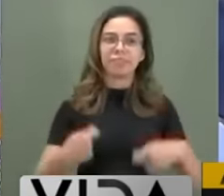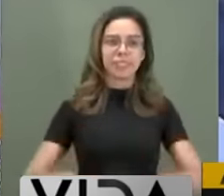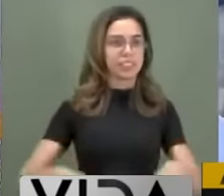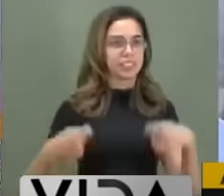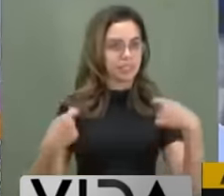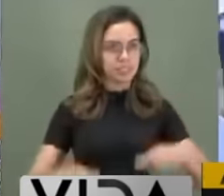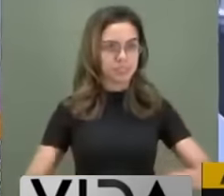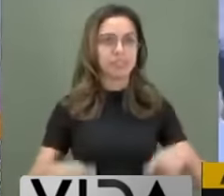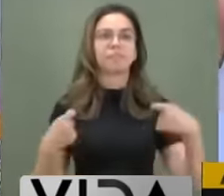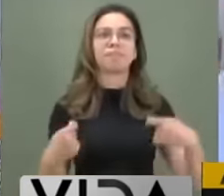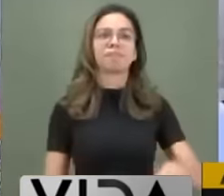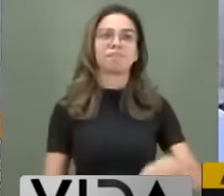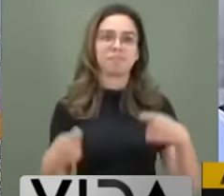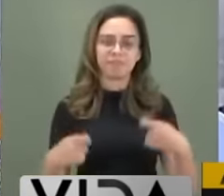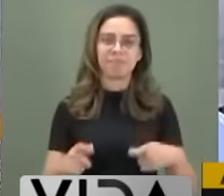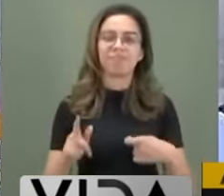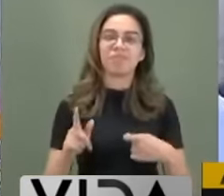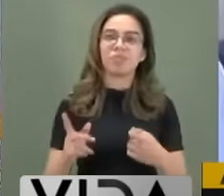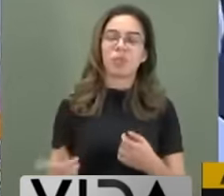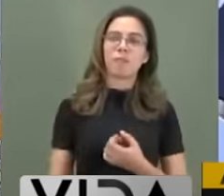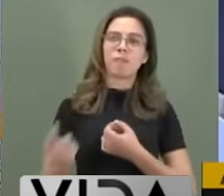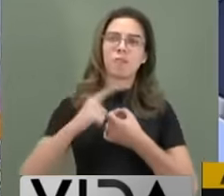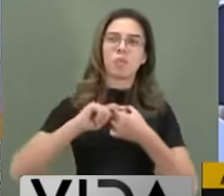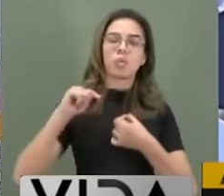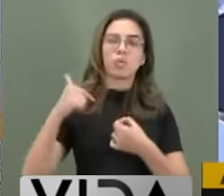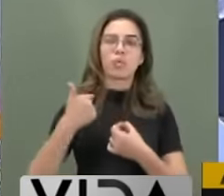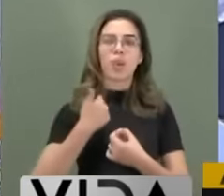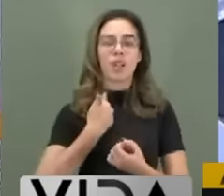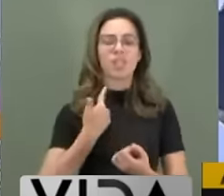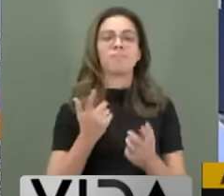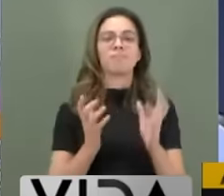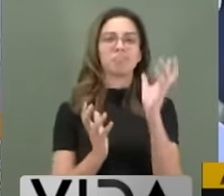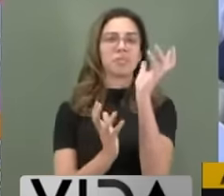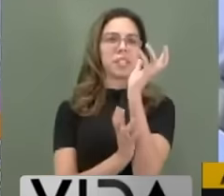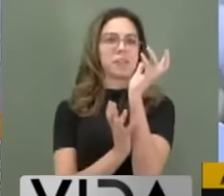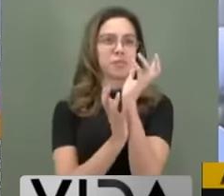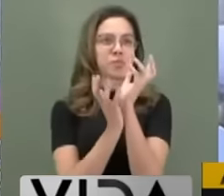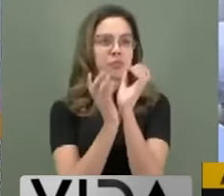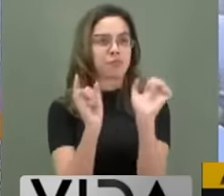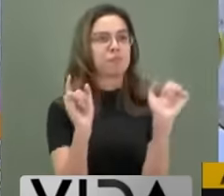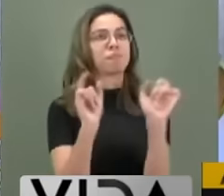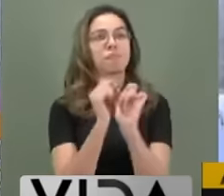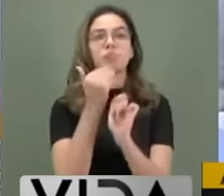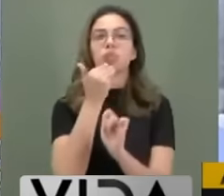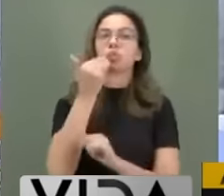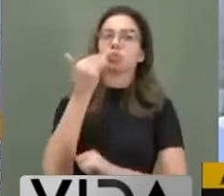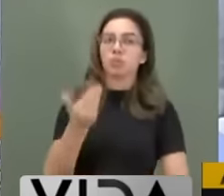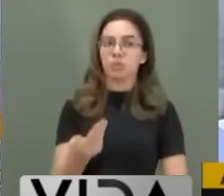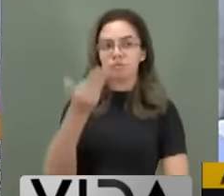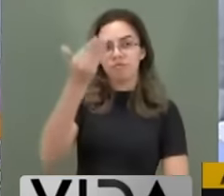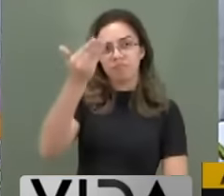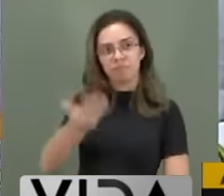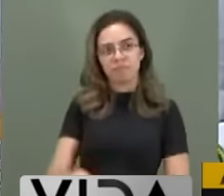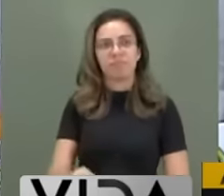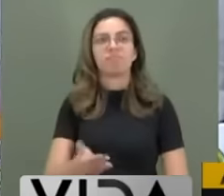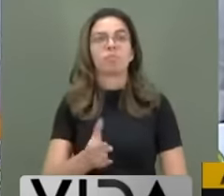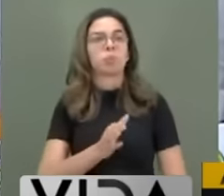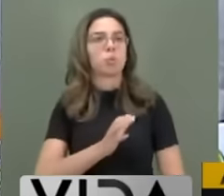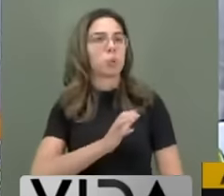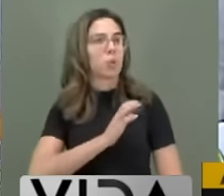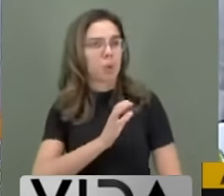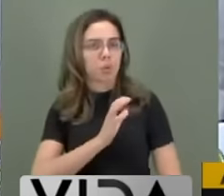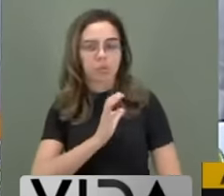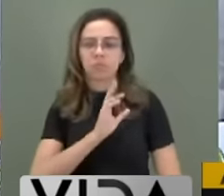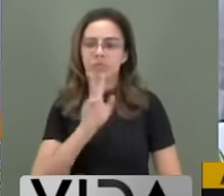para retomar a nossa democracia. Eu vou fazer a solicitação do colega que não faz parte da